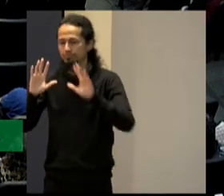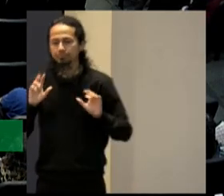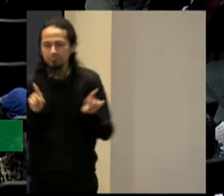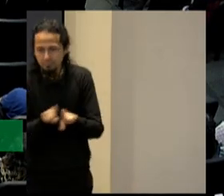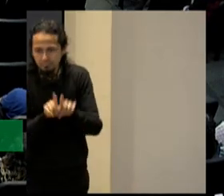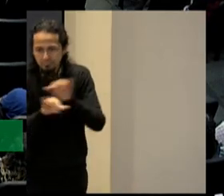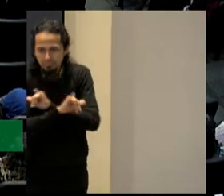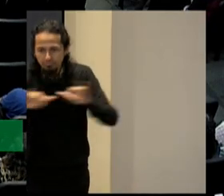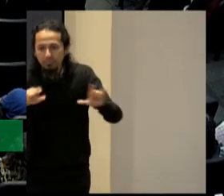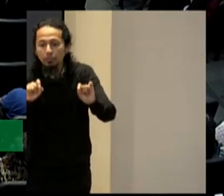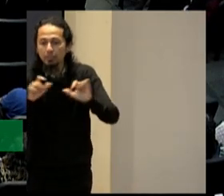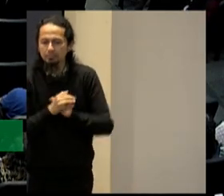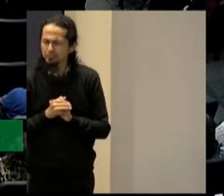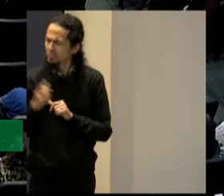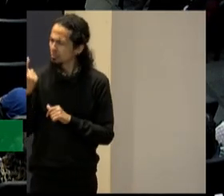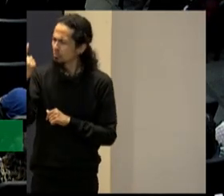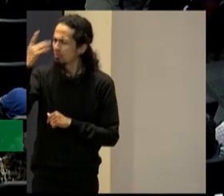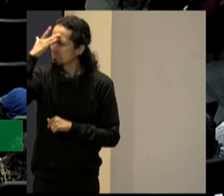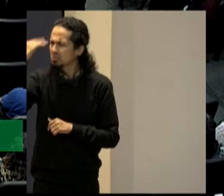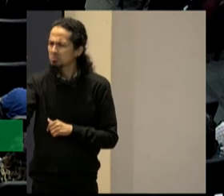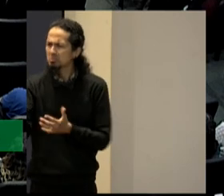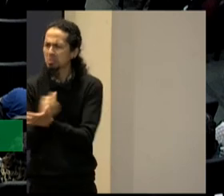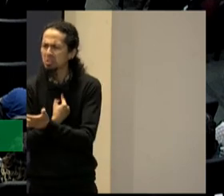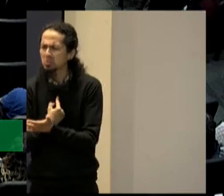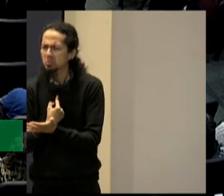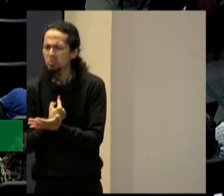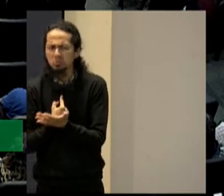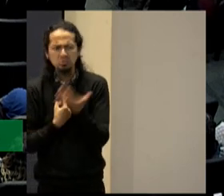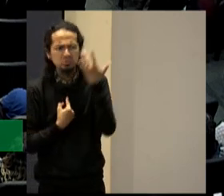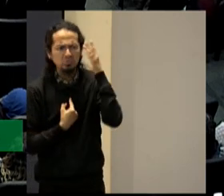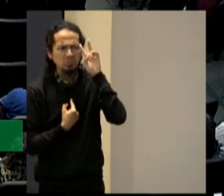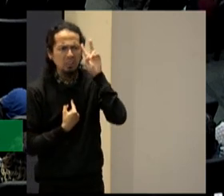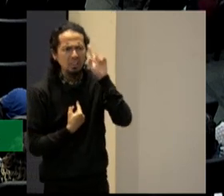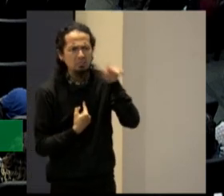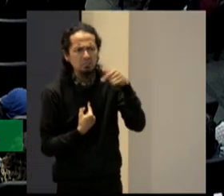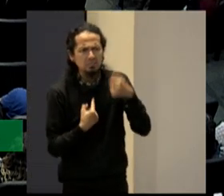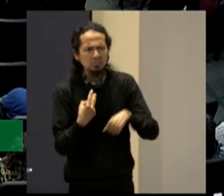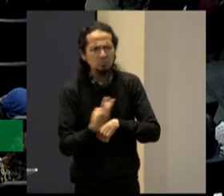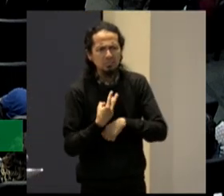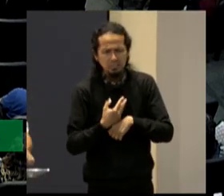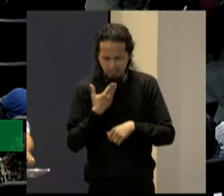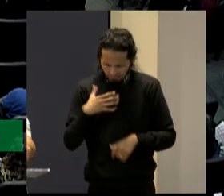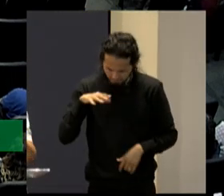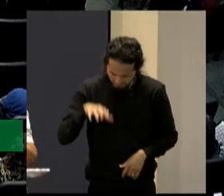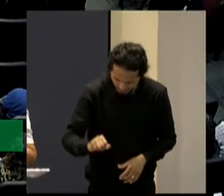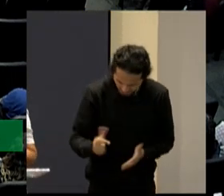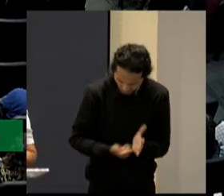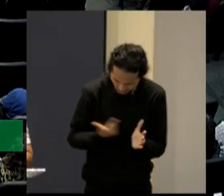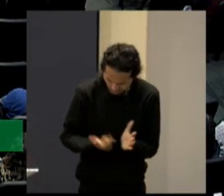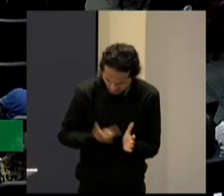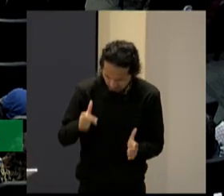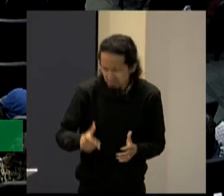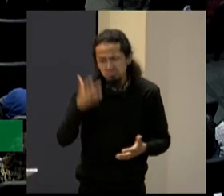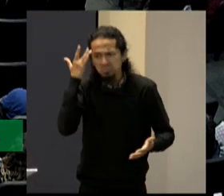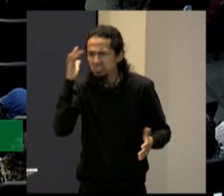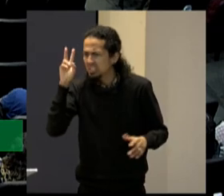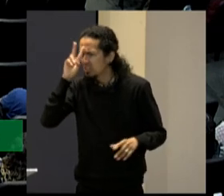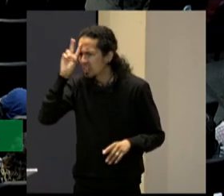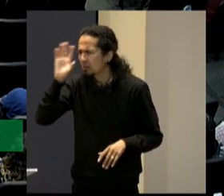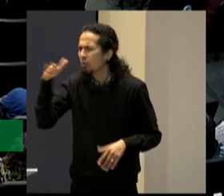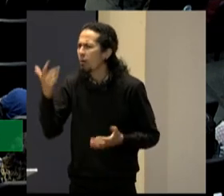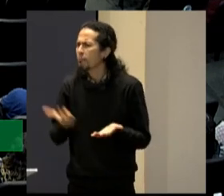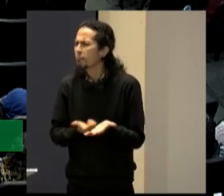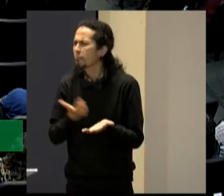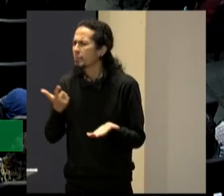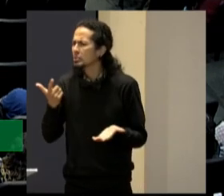Dizer o seguinte, alguém me pediu, eu não sei quem, combinou pelo WhatsApp, de que pegaria um livro aqui, mas qualquer, já que